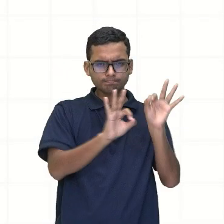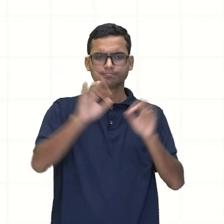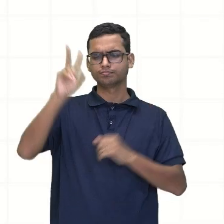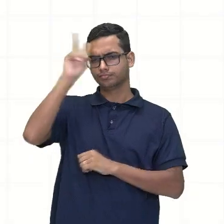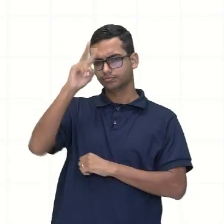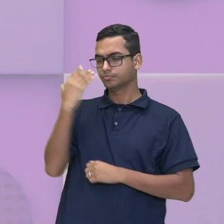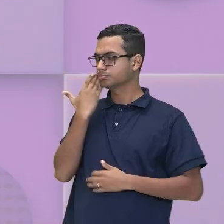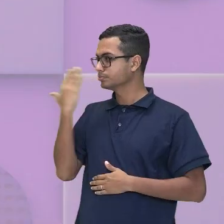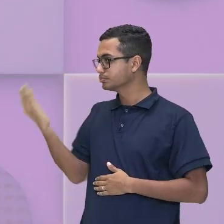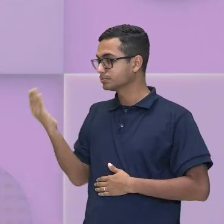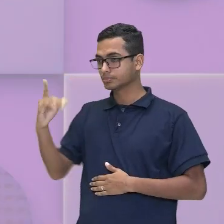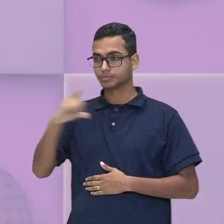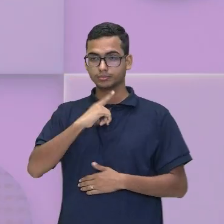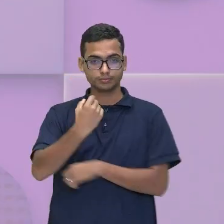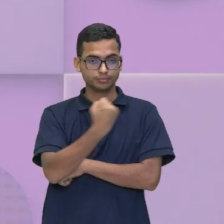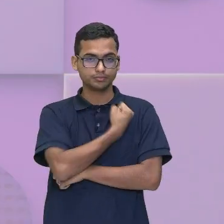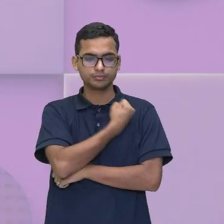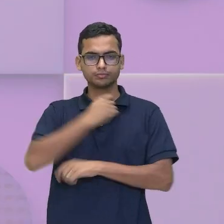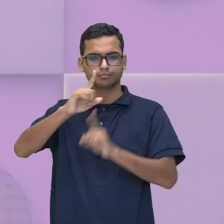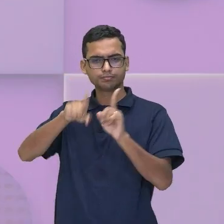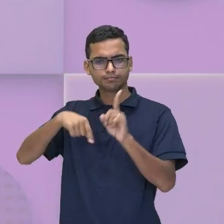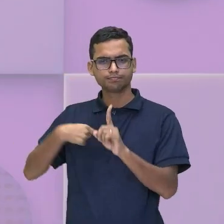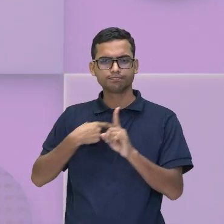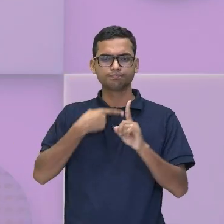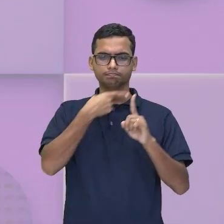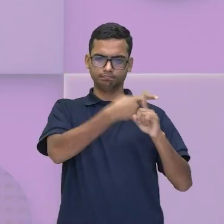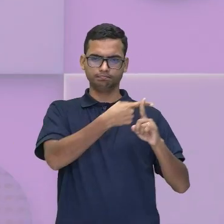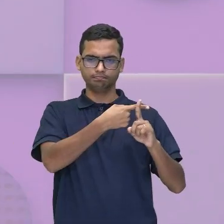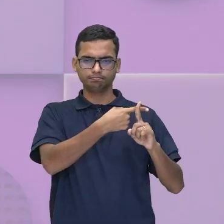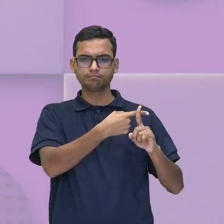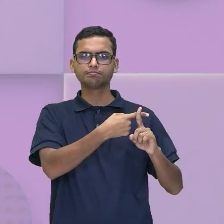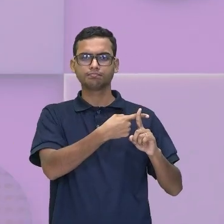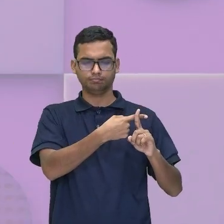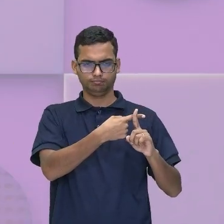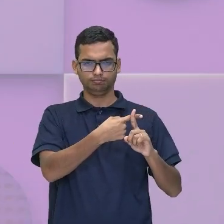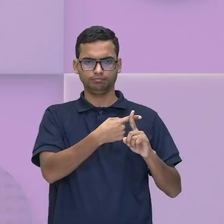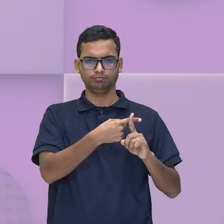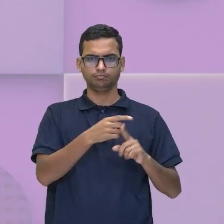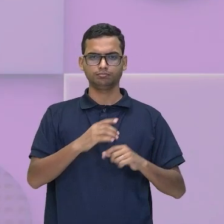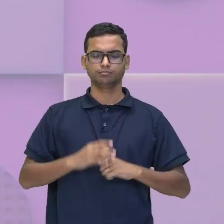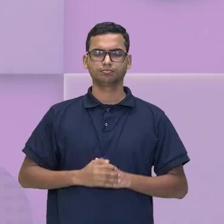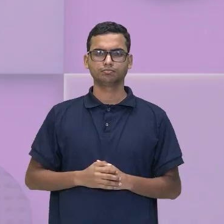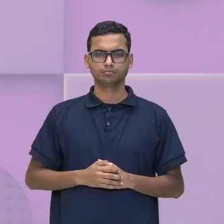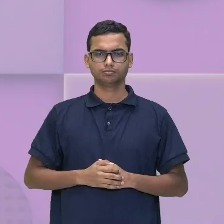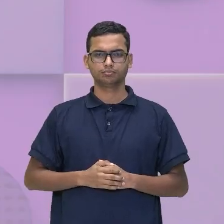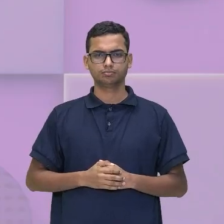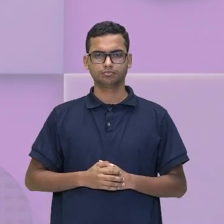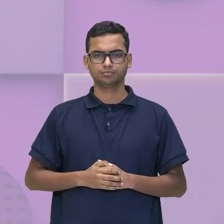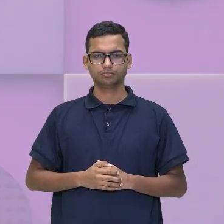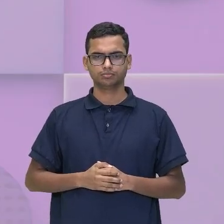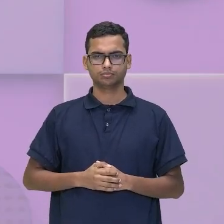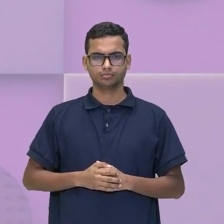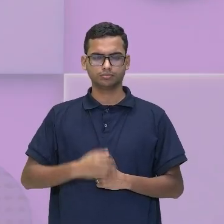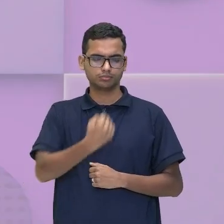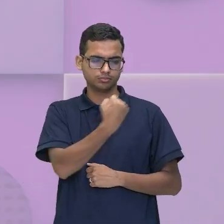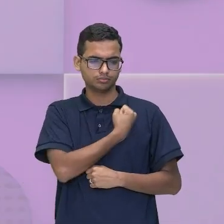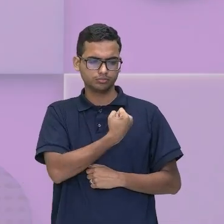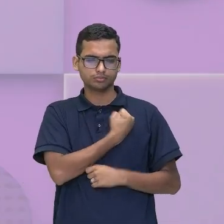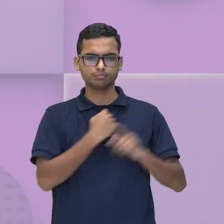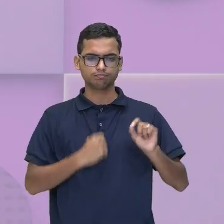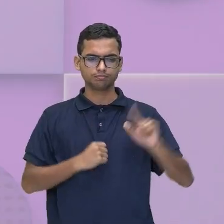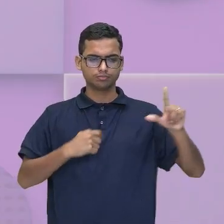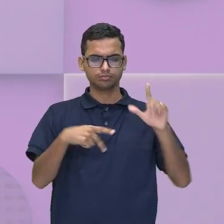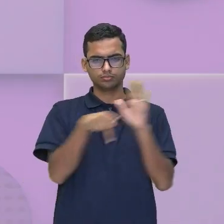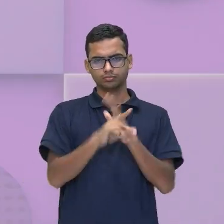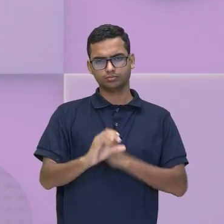Temos aí os nossos números positivos, são os que ficam para cima do número de zero, né? Para cima do zero. São os